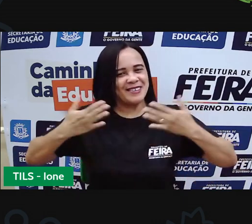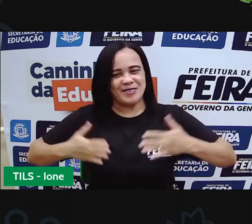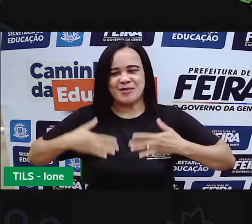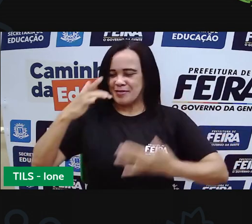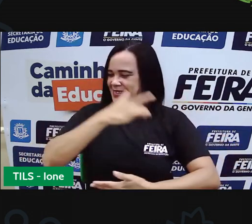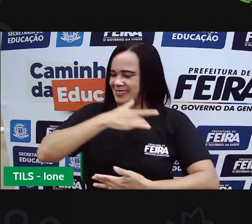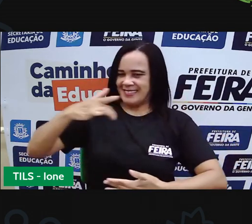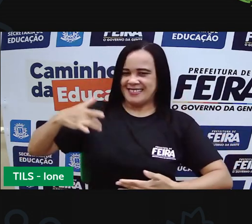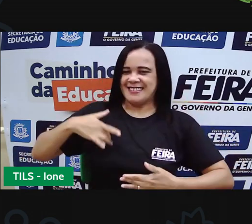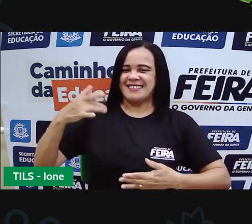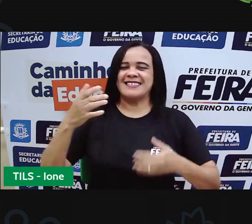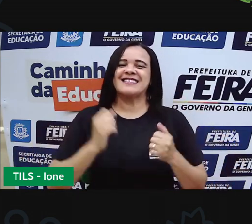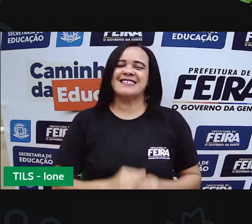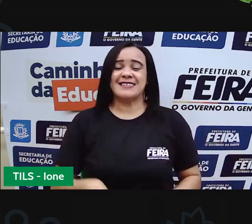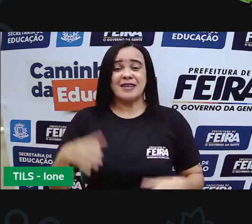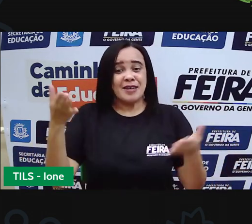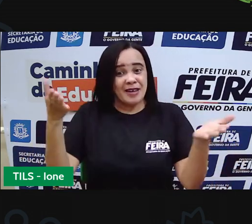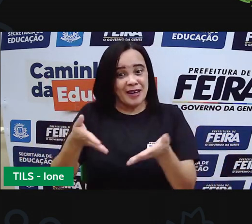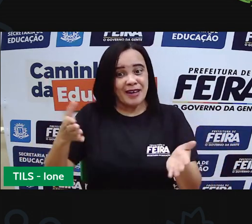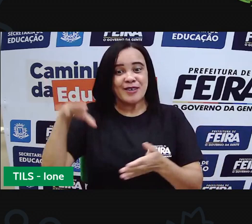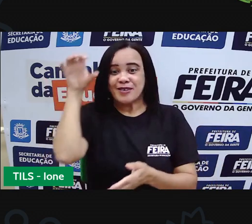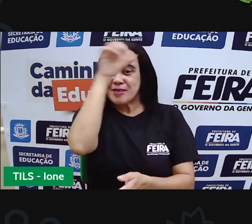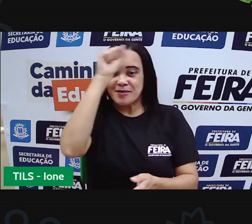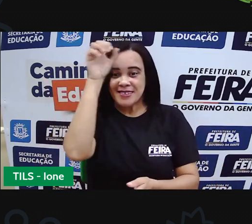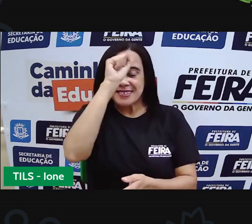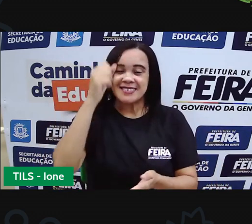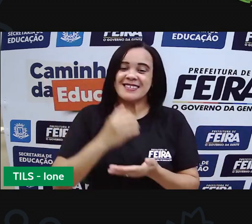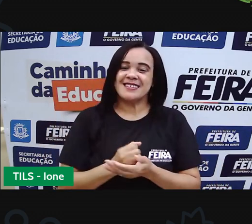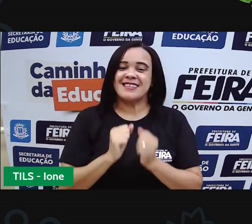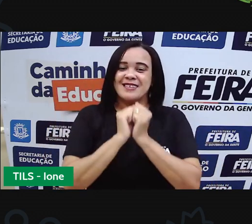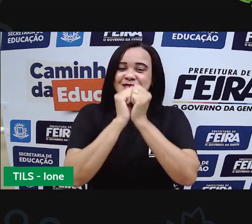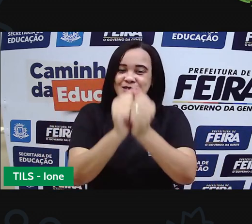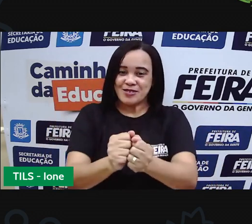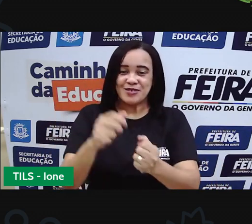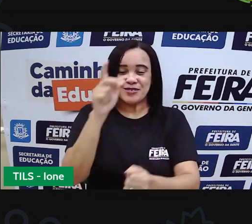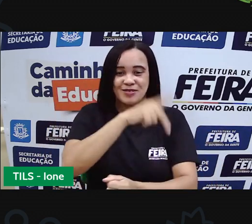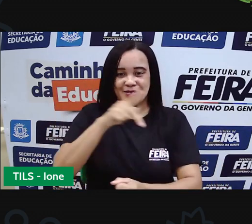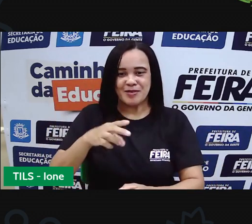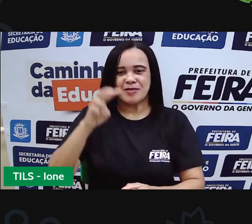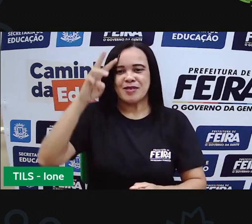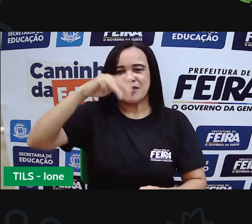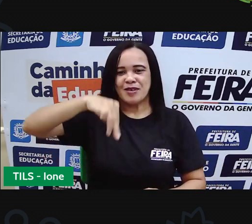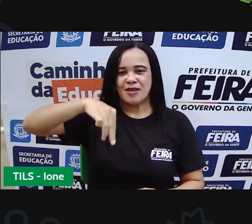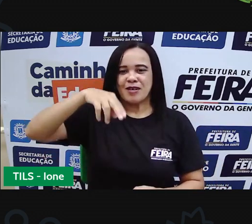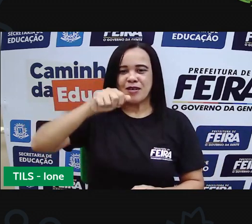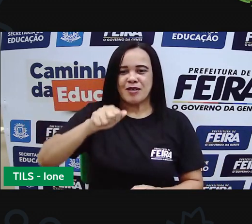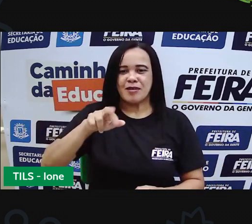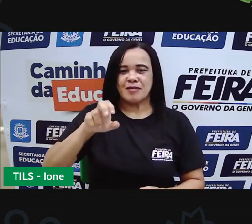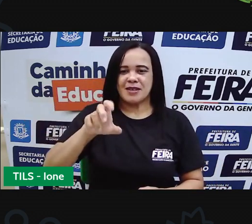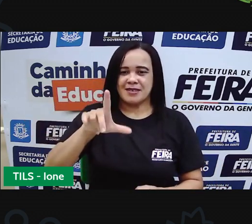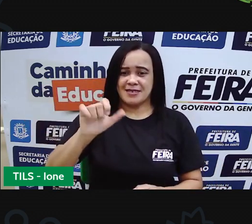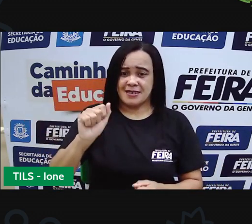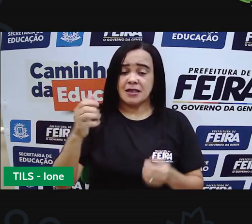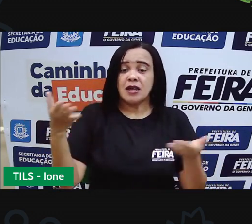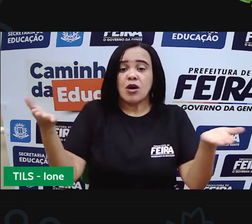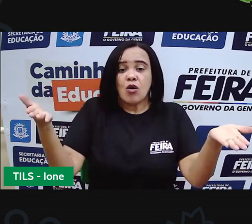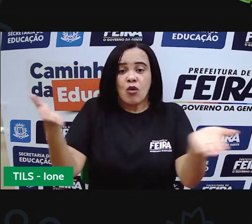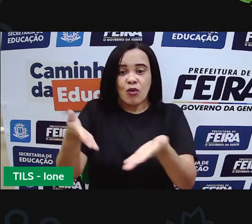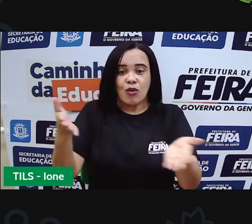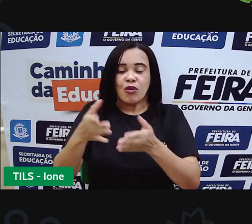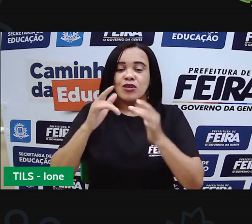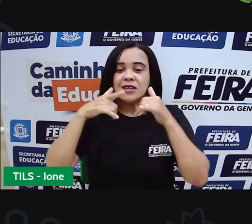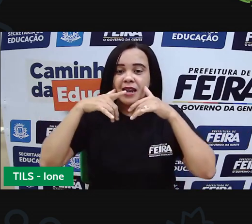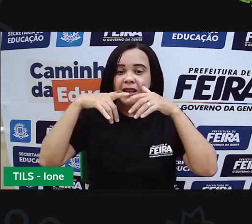de aprendizagem aqui comigo, Pro Marcela. Hoje a gente vai continuar a aula de linguagem e eu